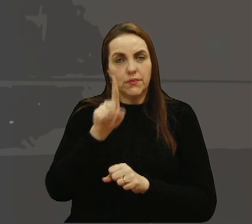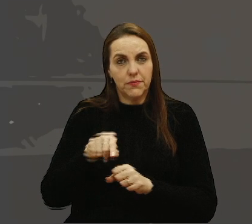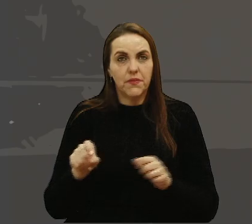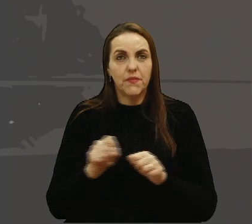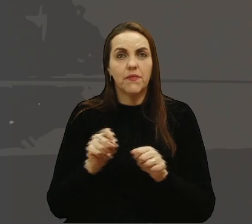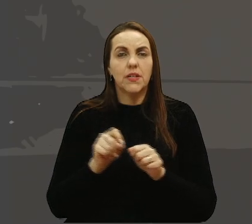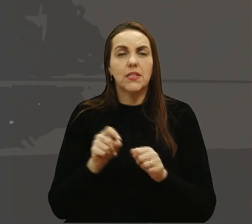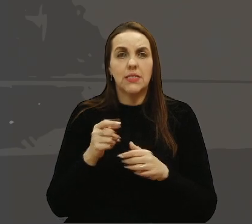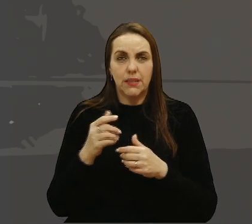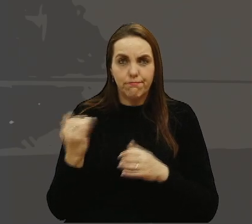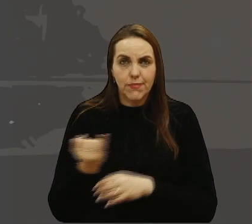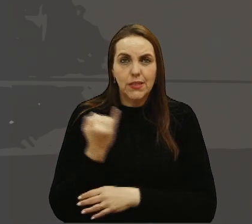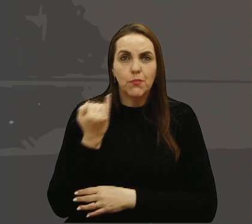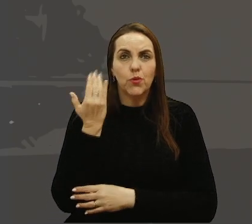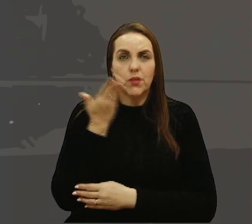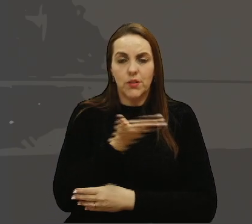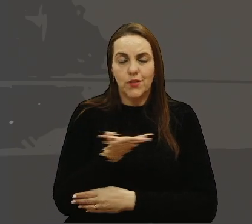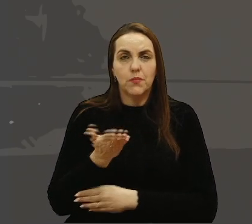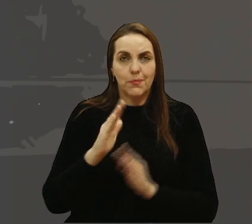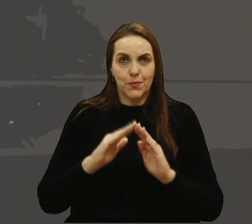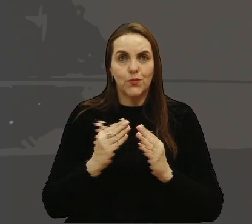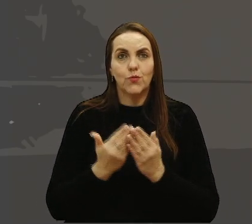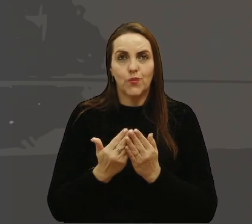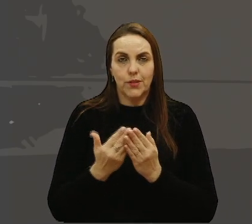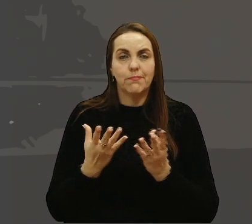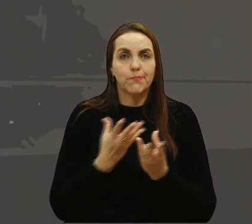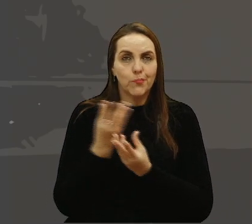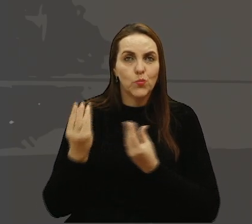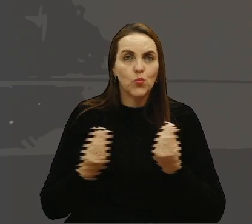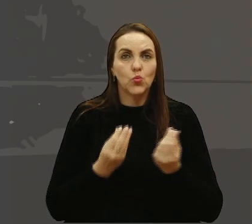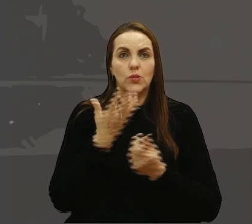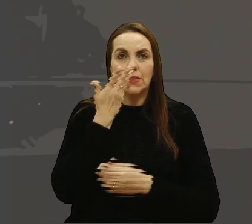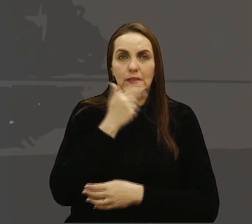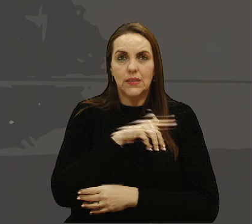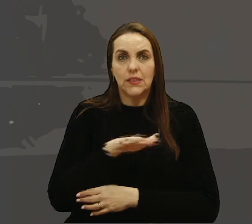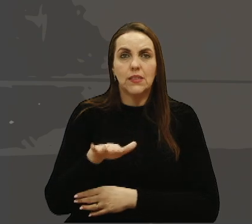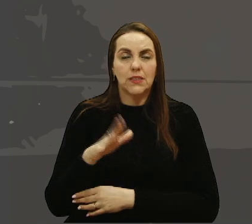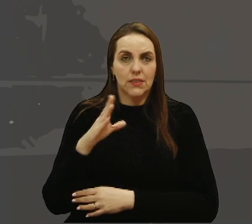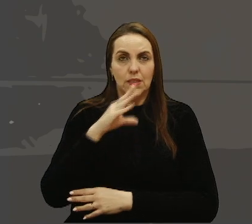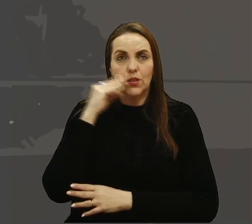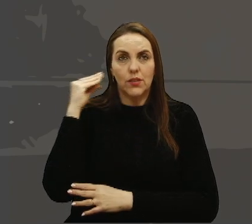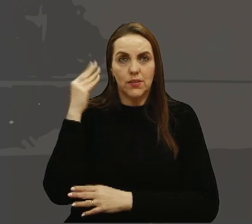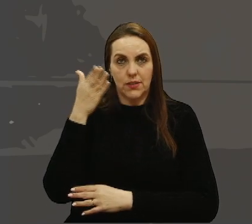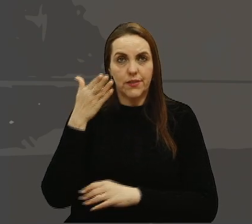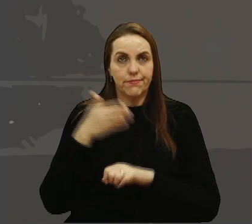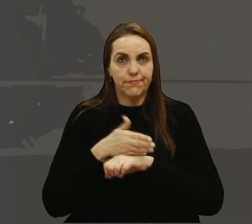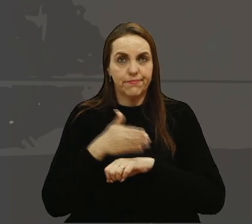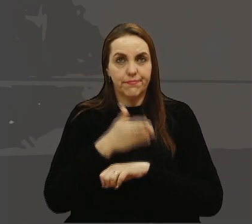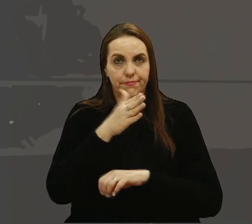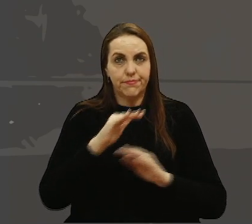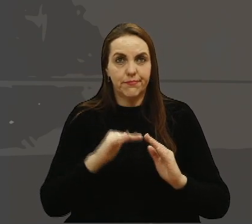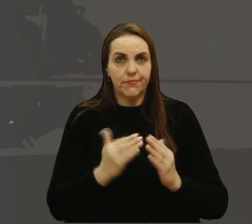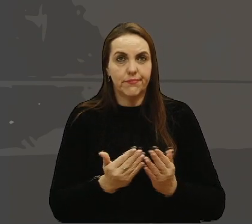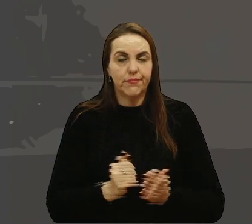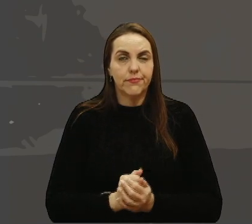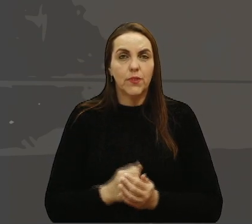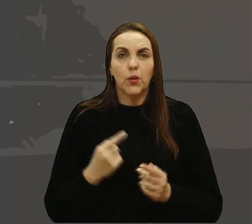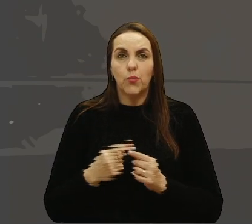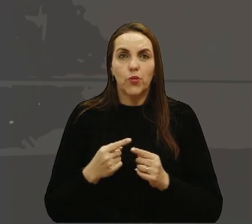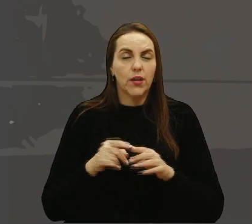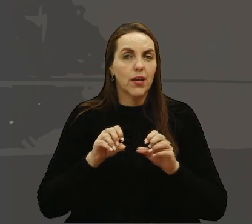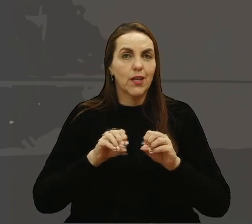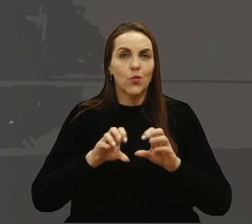fazer a diferença de muitas crianças e adolescentes. Porque educação